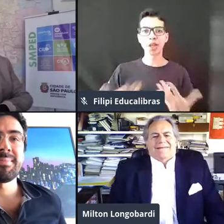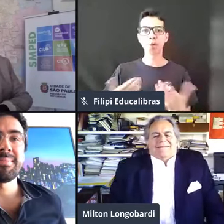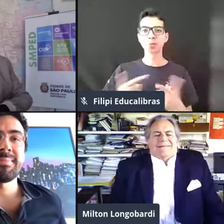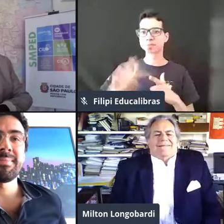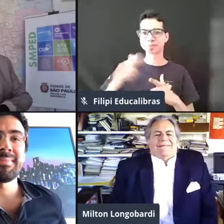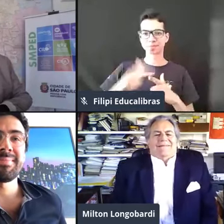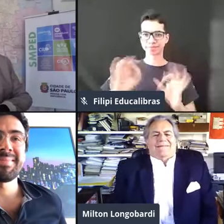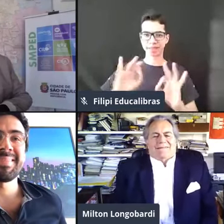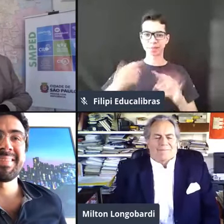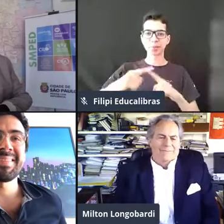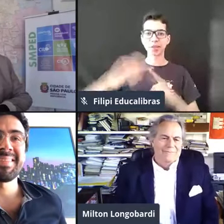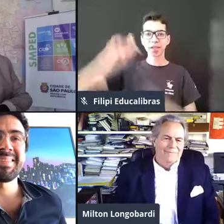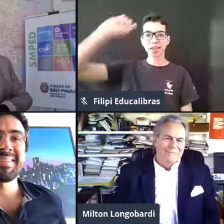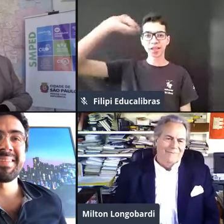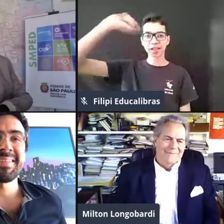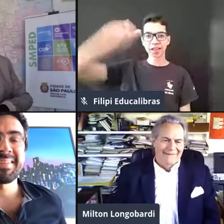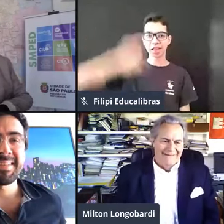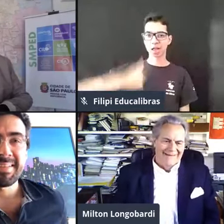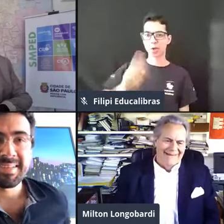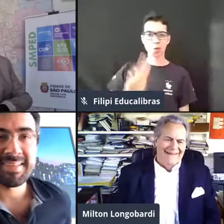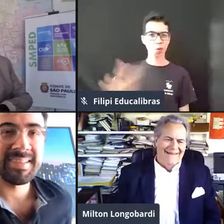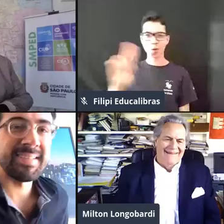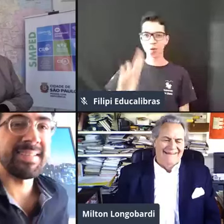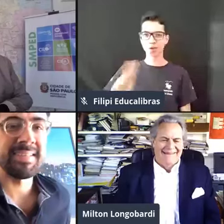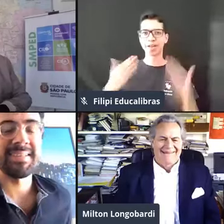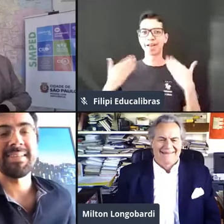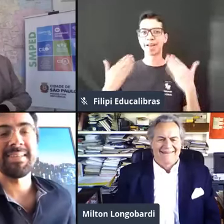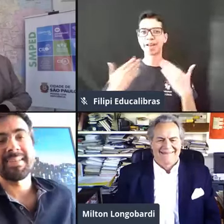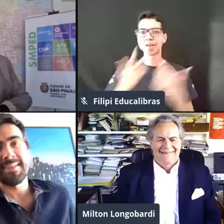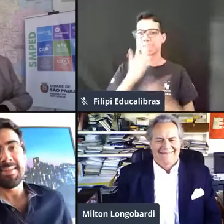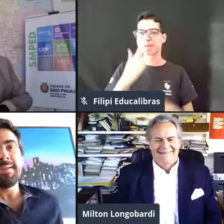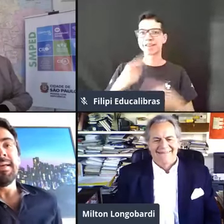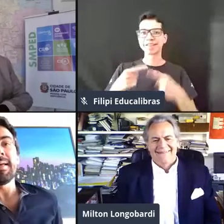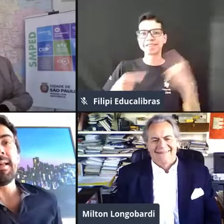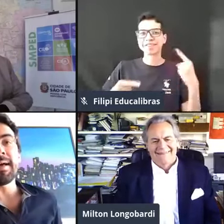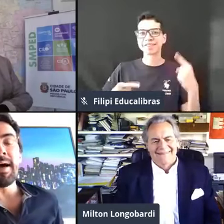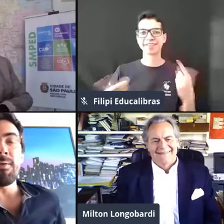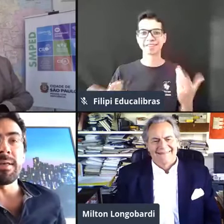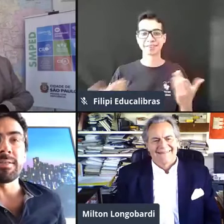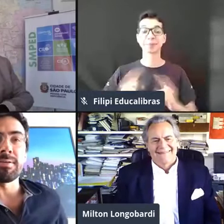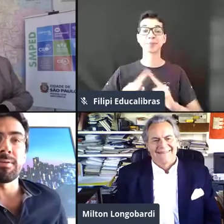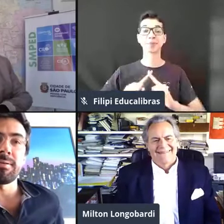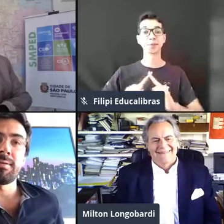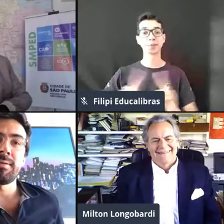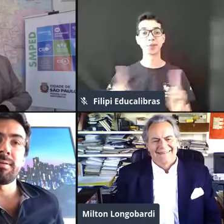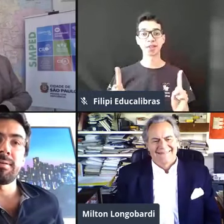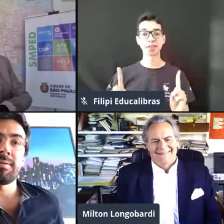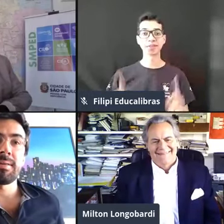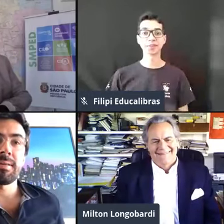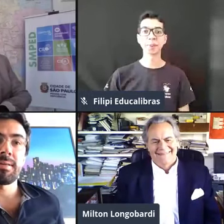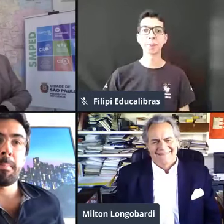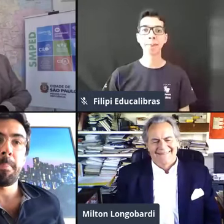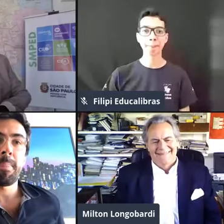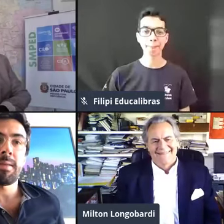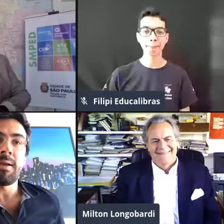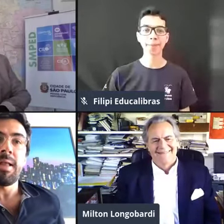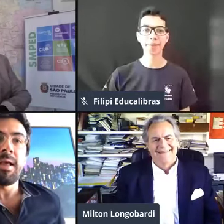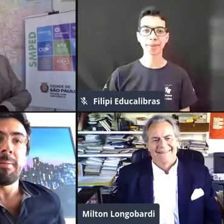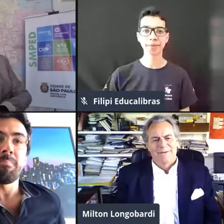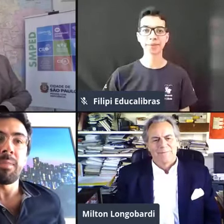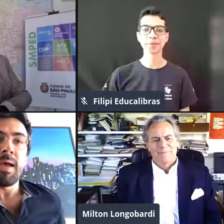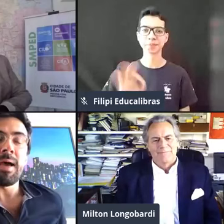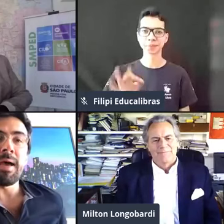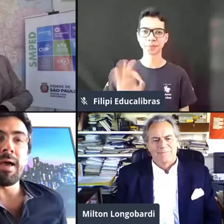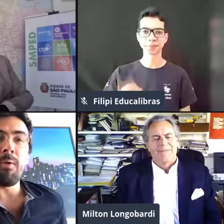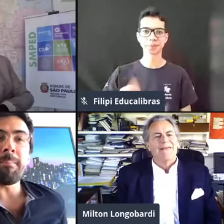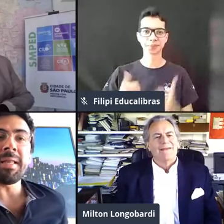ano eu não uso boina. Então, um sinal que só vale legal meio. Isso. É bom, mas de qualquer jeito,